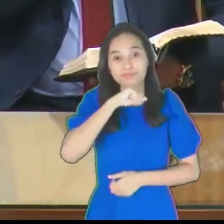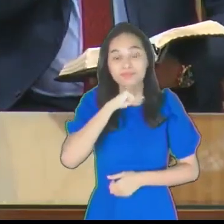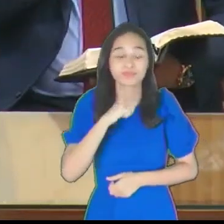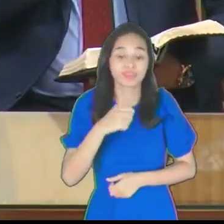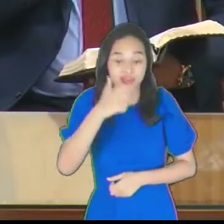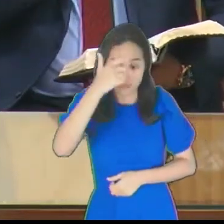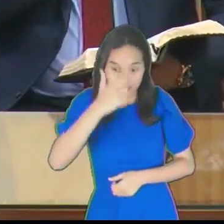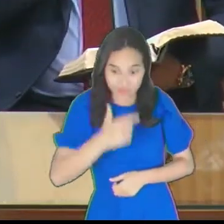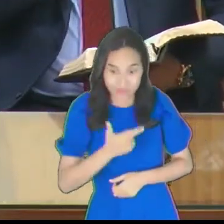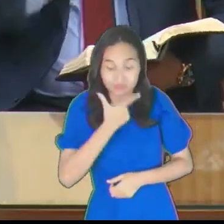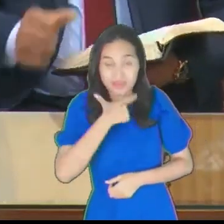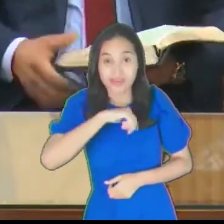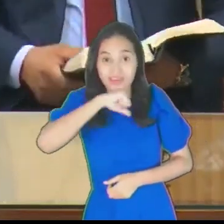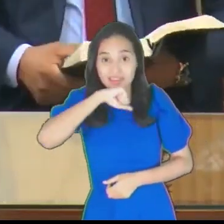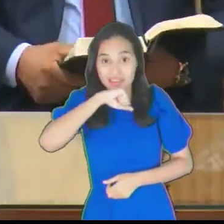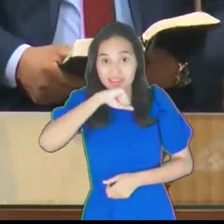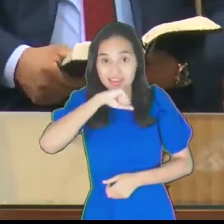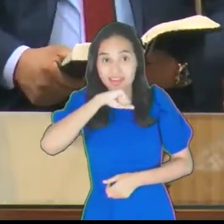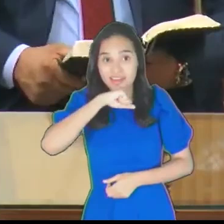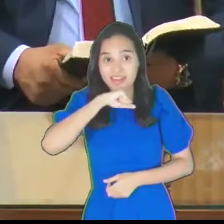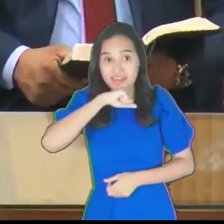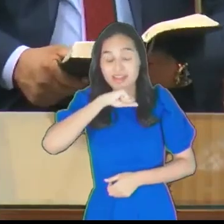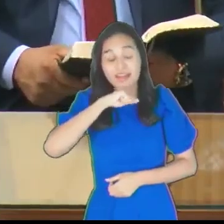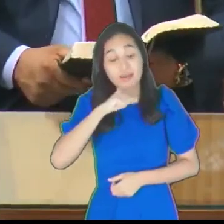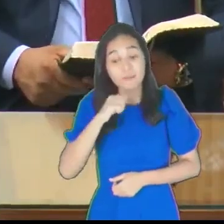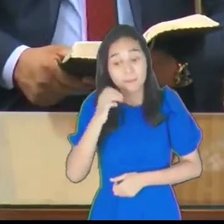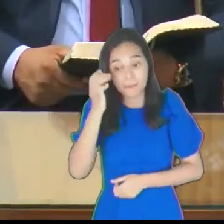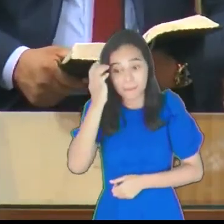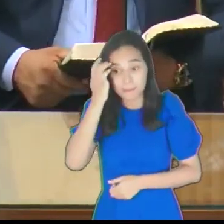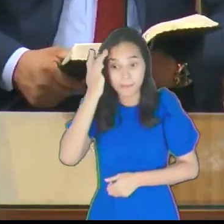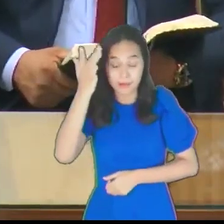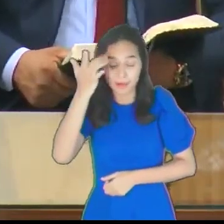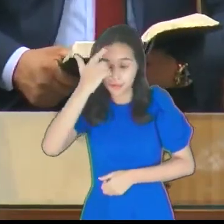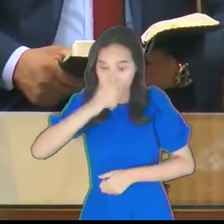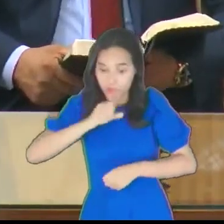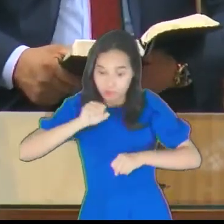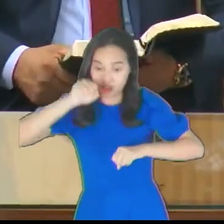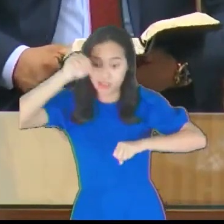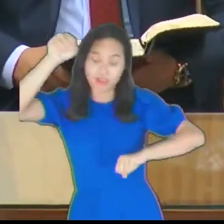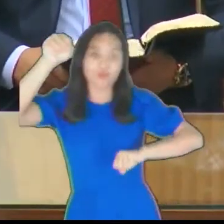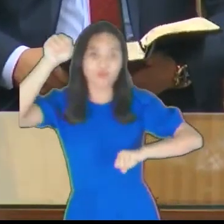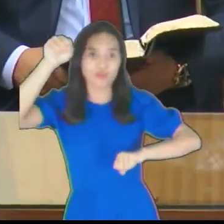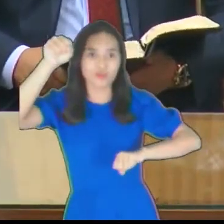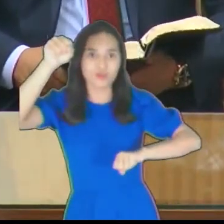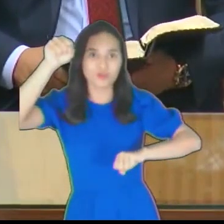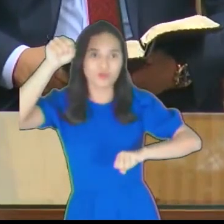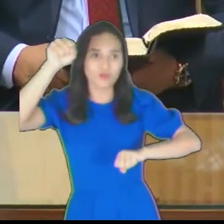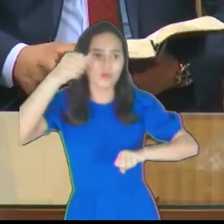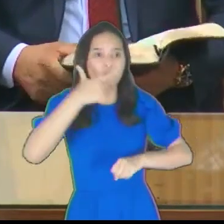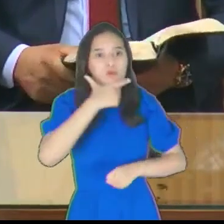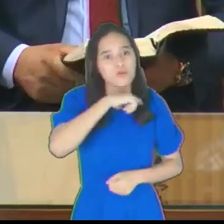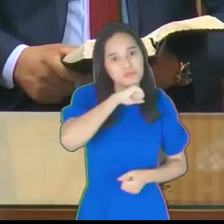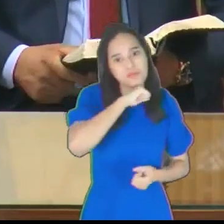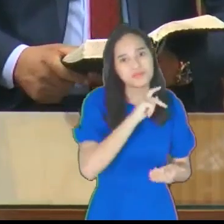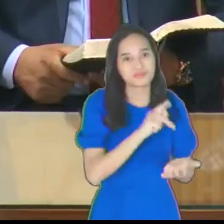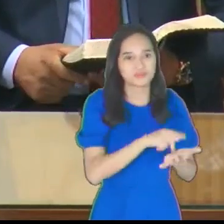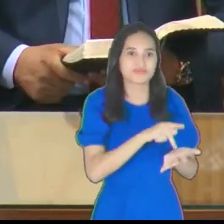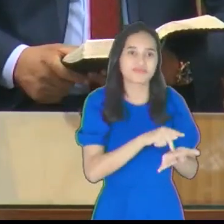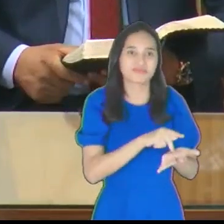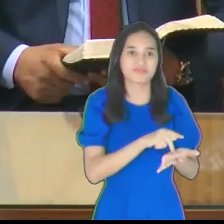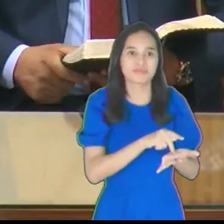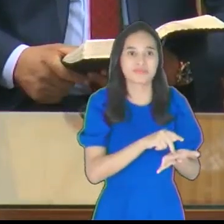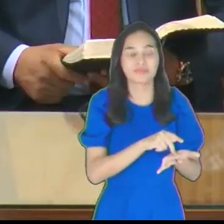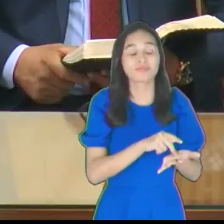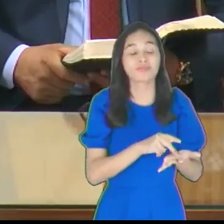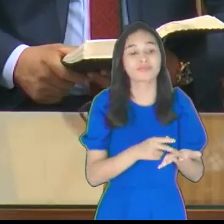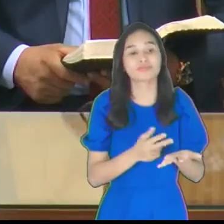mais fácil ser um herói nacional do que um pai de verdade. É mais fácil